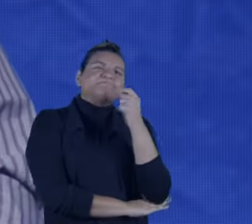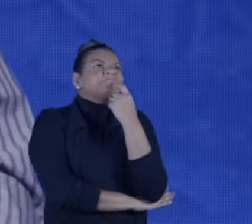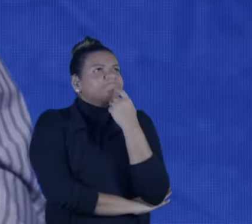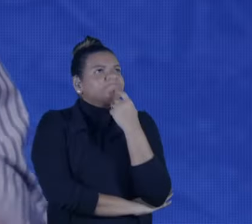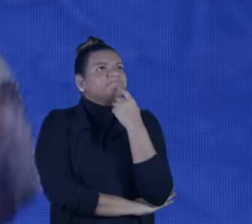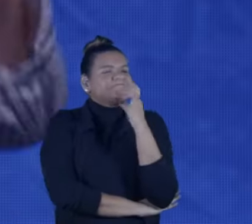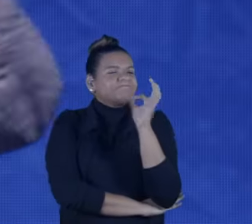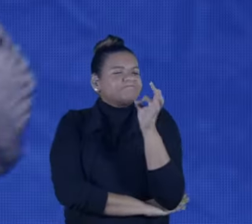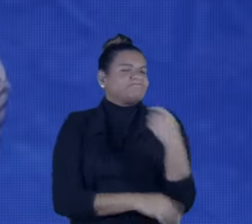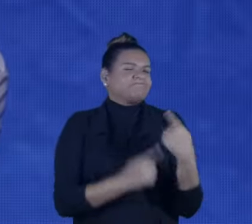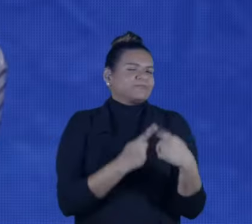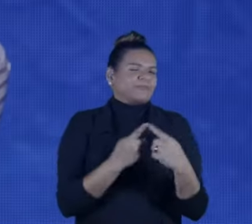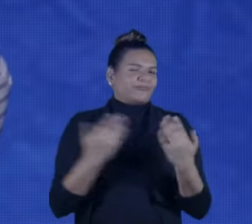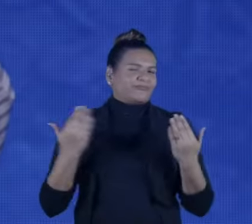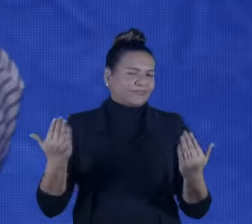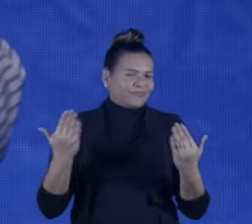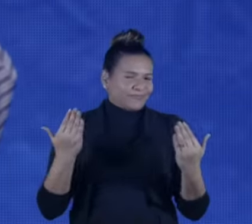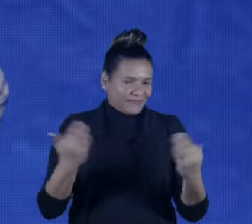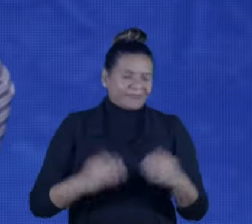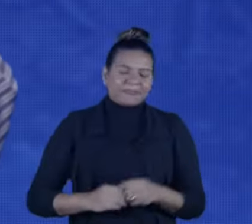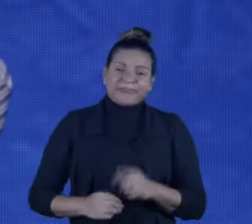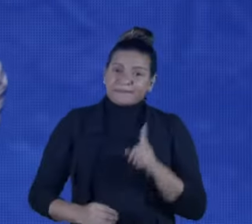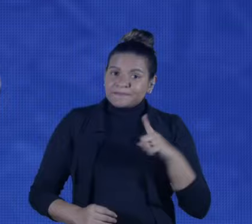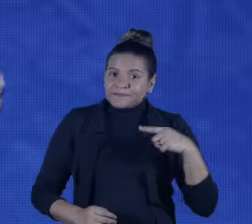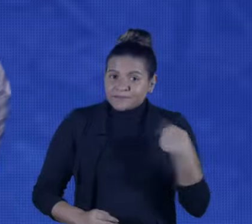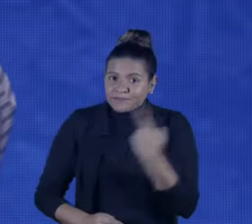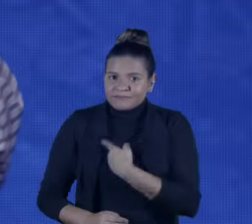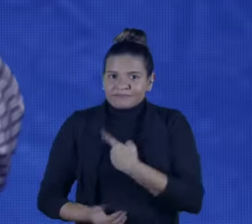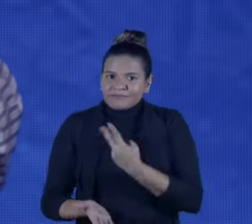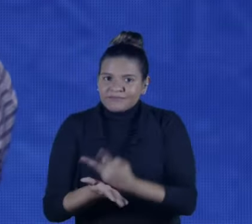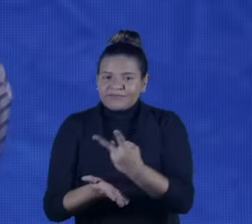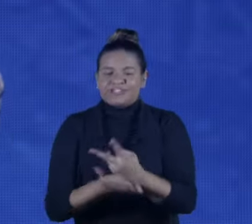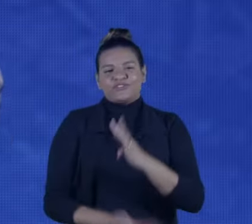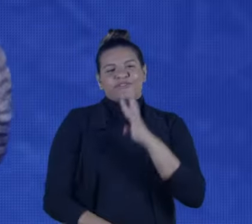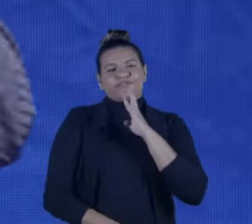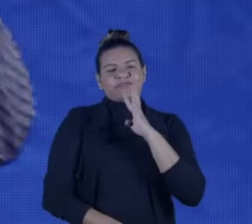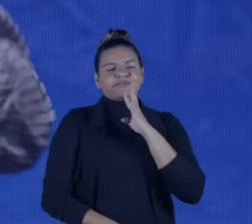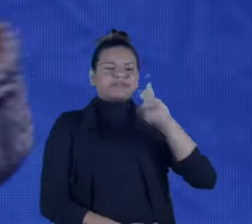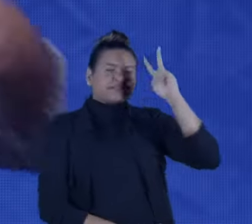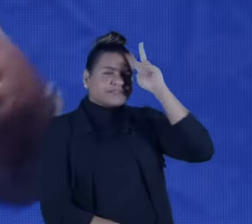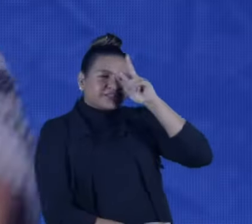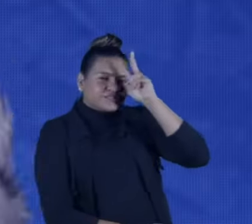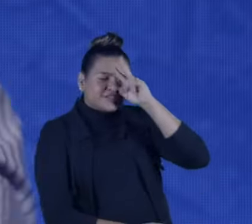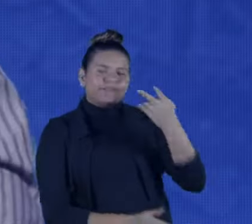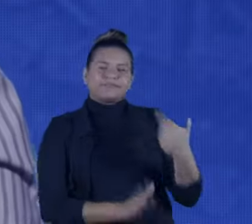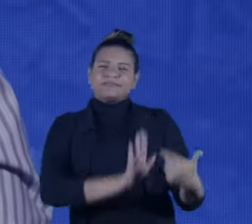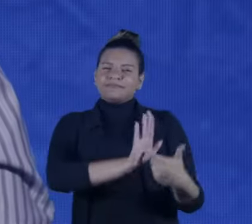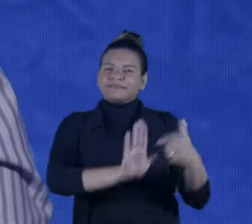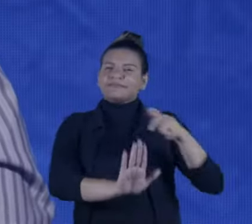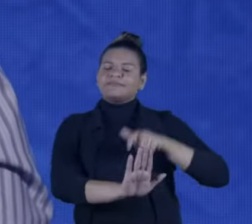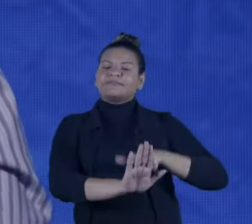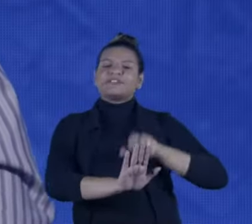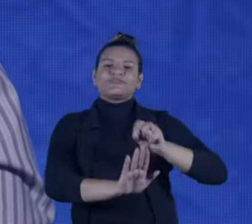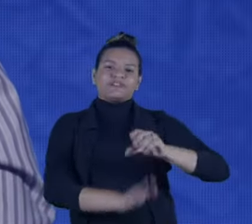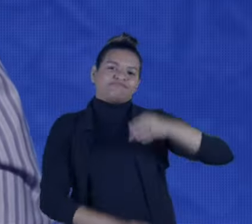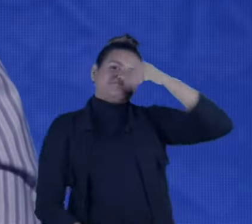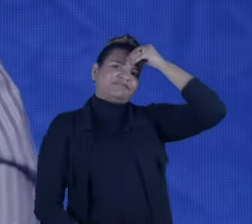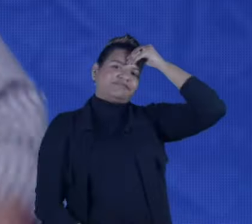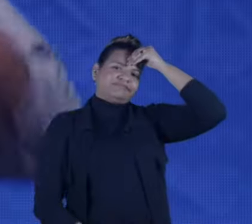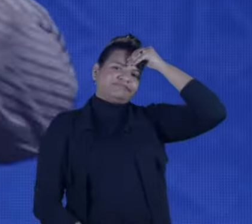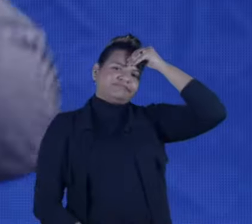historinha para dizer que todo tipo de história, de metáfora, ela marca a vida da gente para sempre.